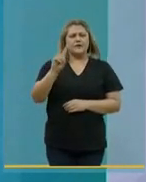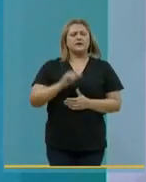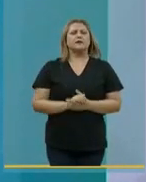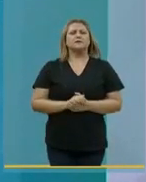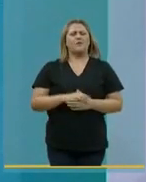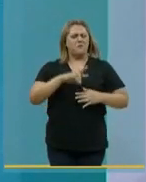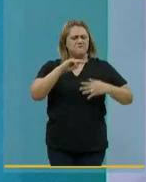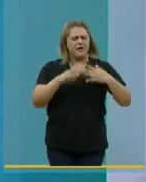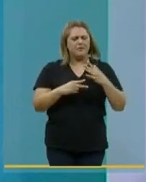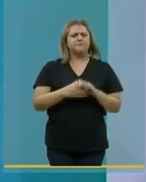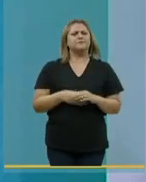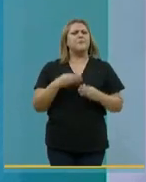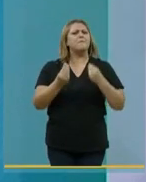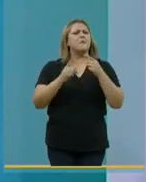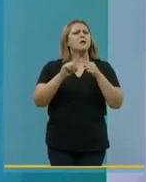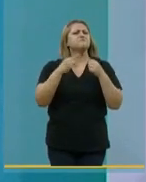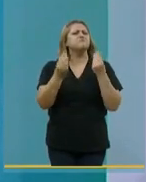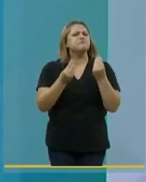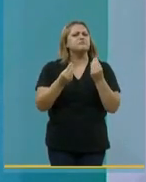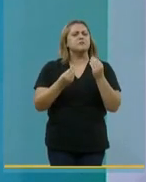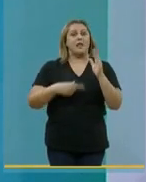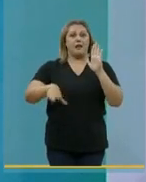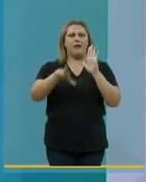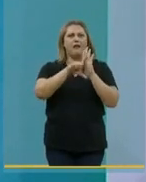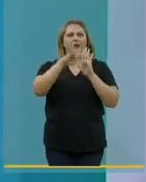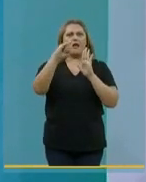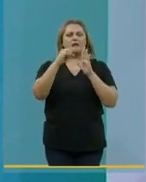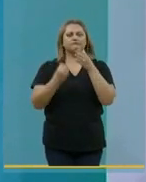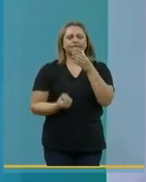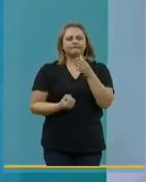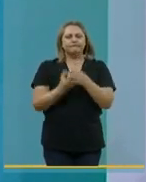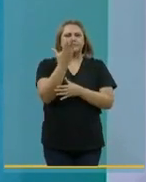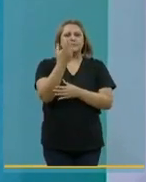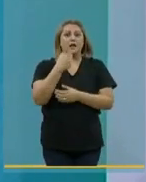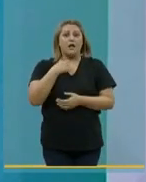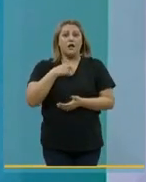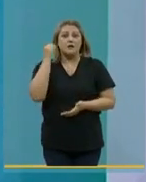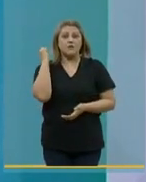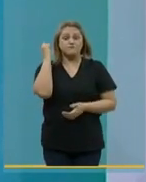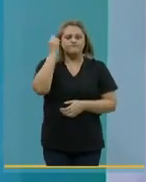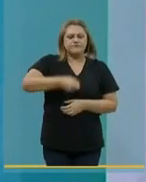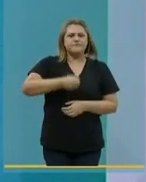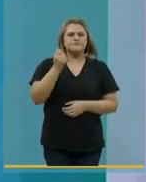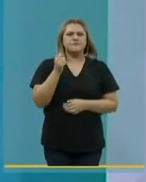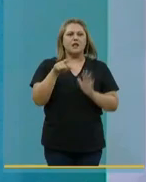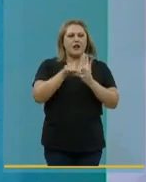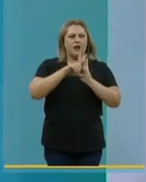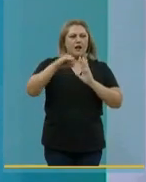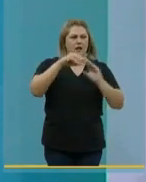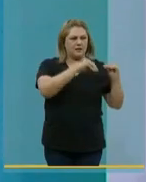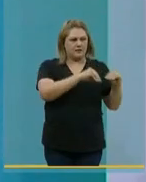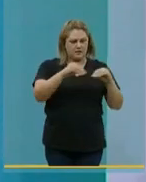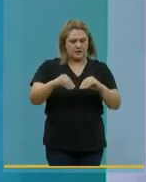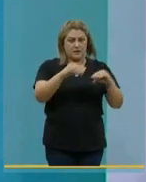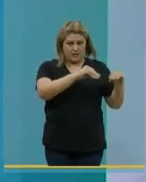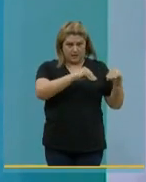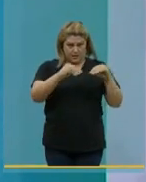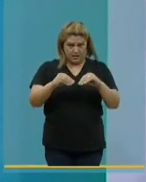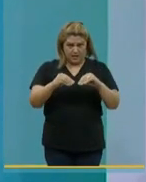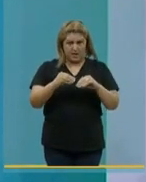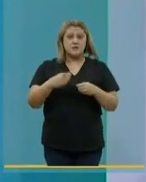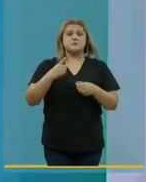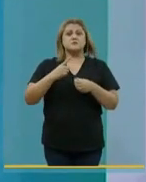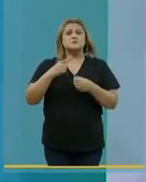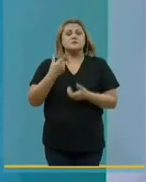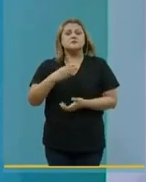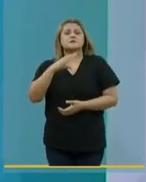que se transformaram em lei inclusive eu tive a oportunidade de sancionar a lei da migração na cidade de são paulo em